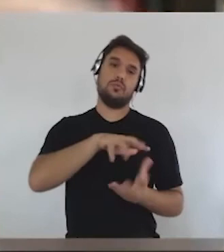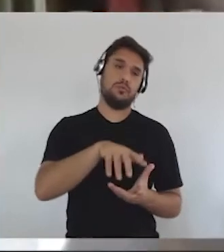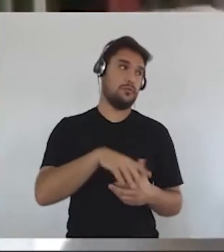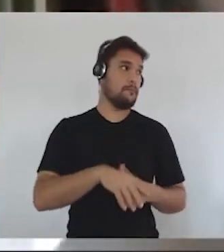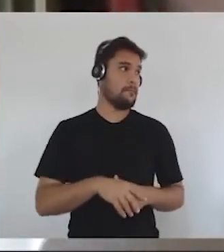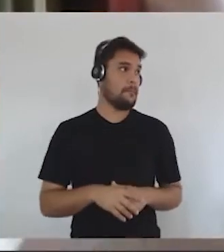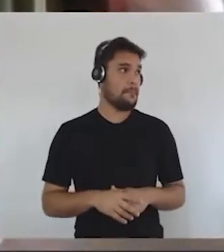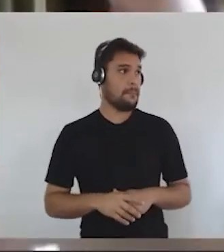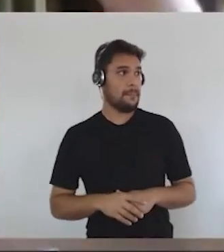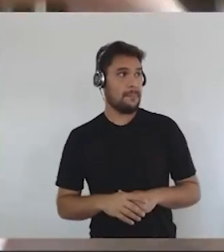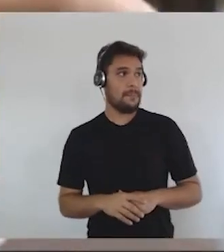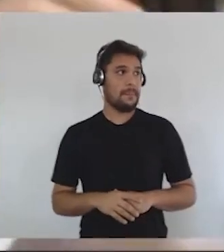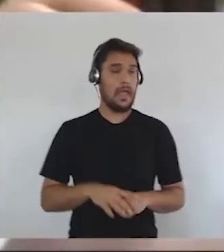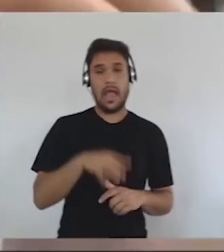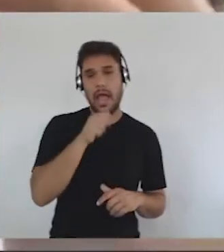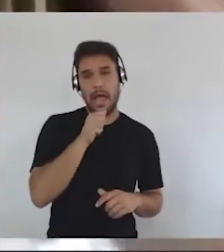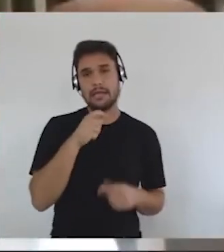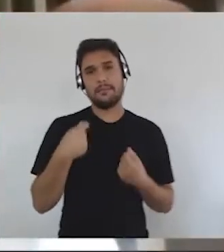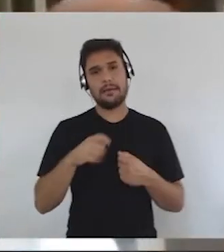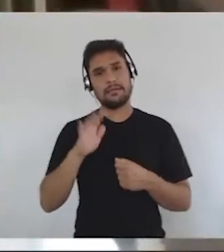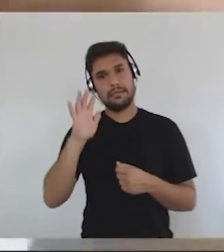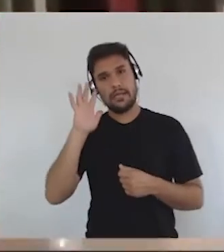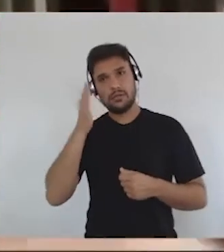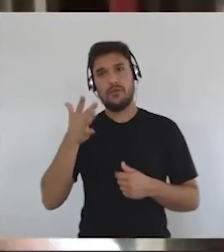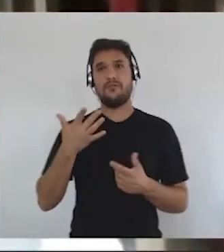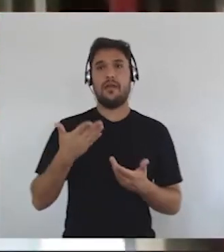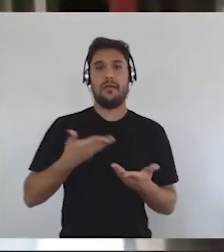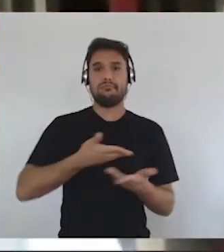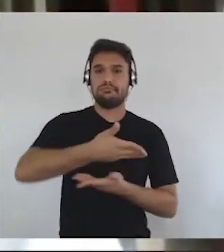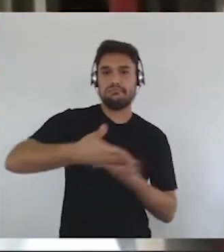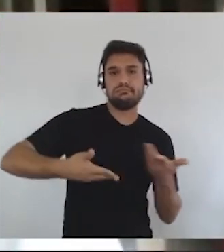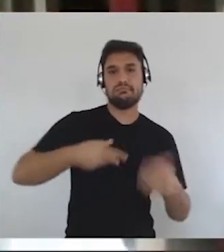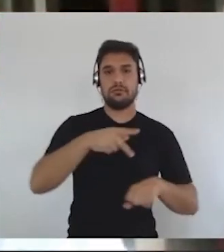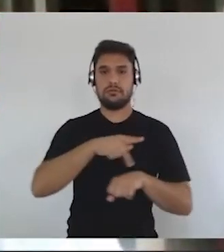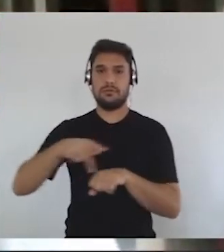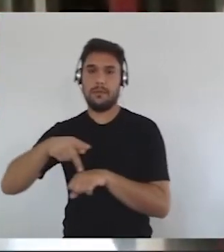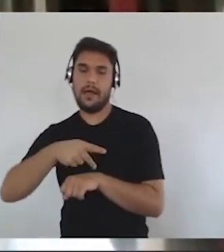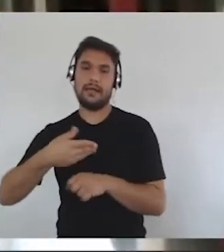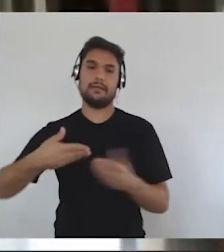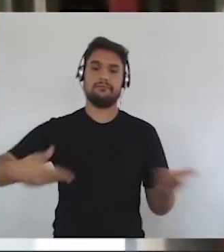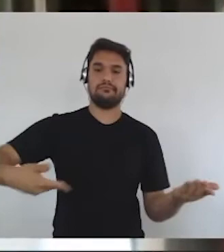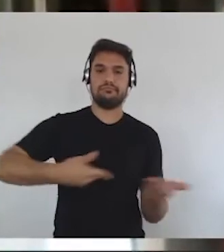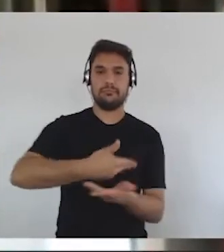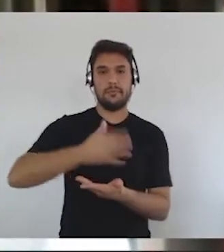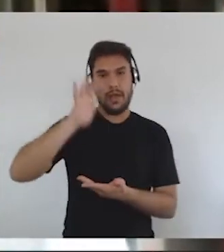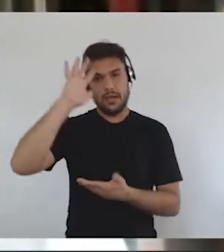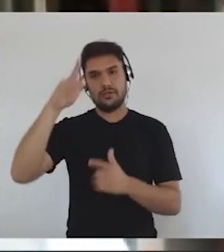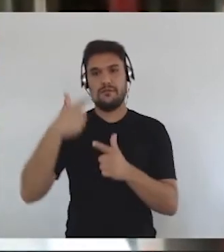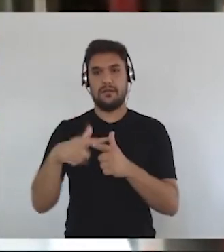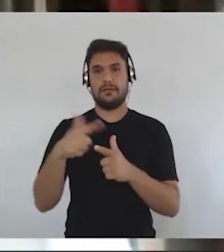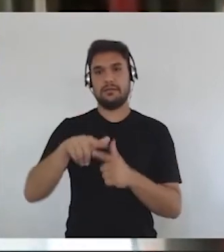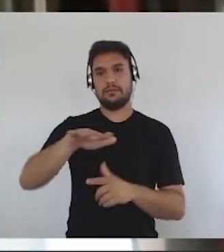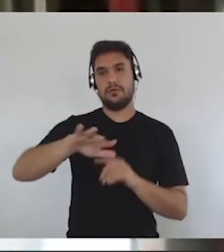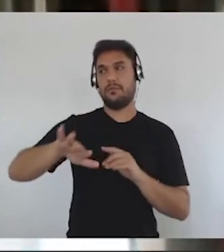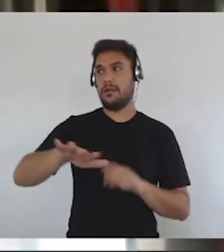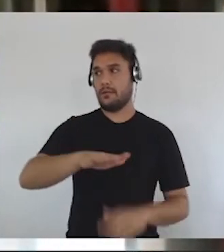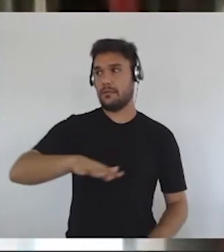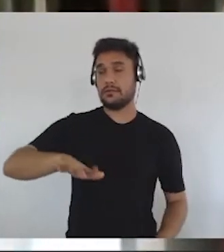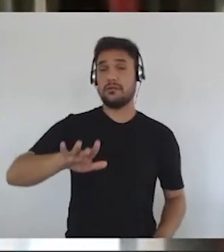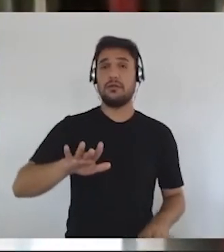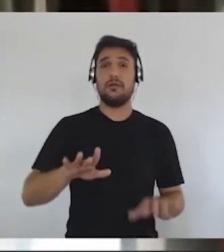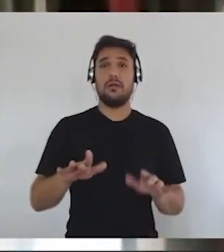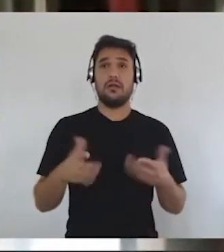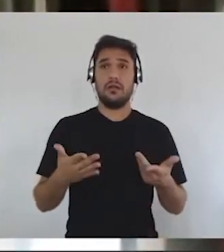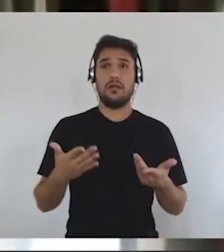humanidade. Portanto, nós temos que achar um meio de cooperação entre Estados, uma cooperação e uma gestão compartilhada de crises, e aí, na